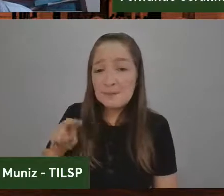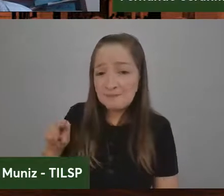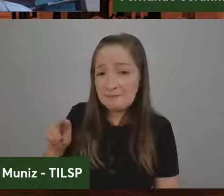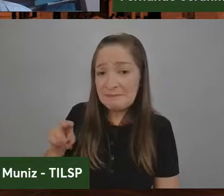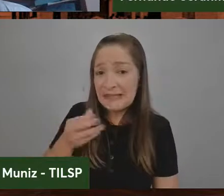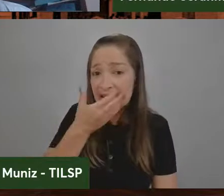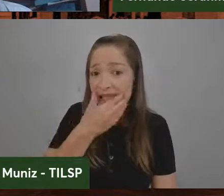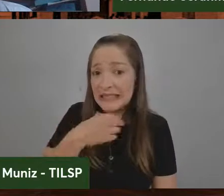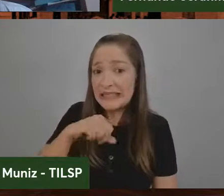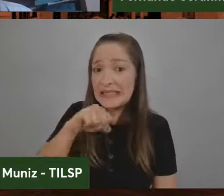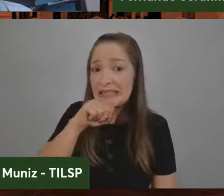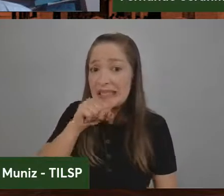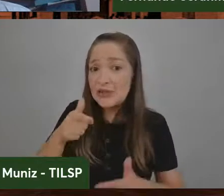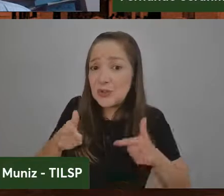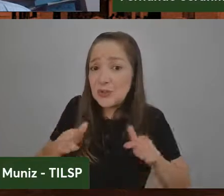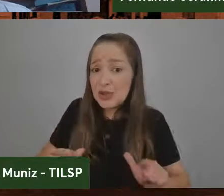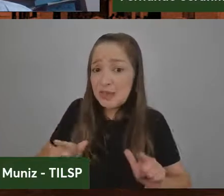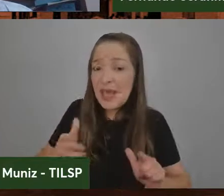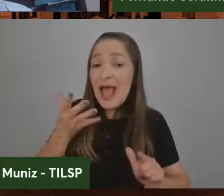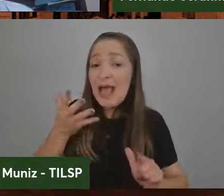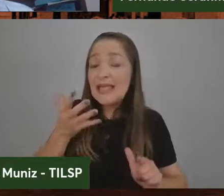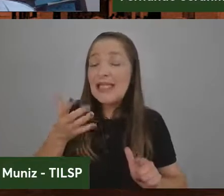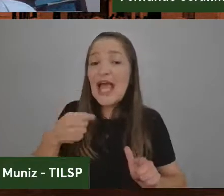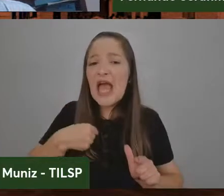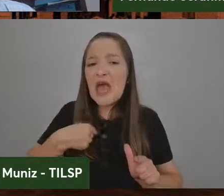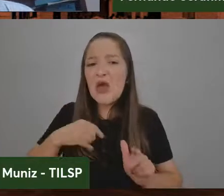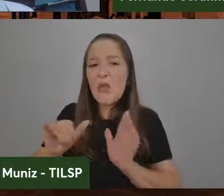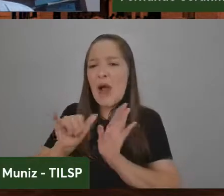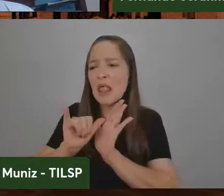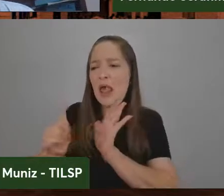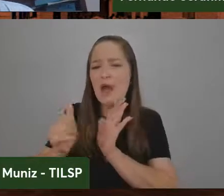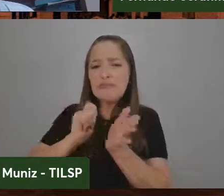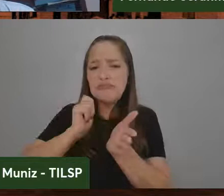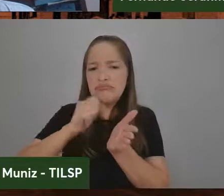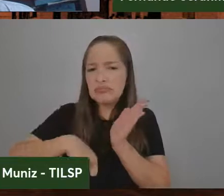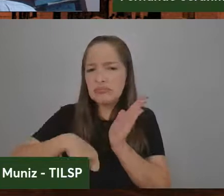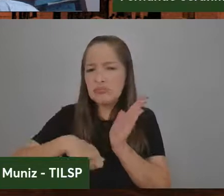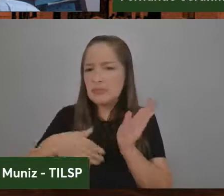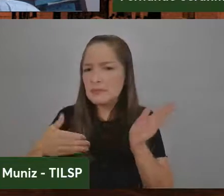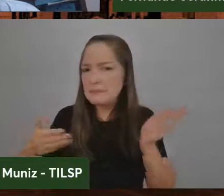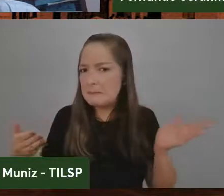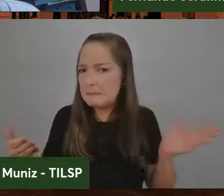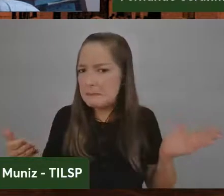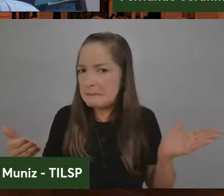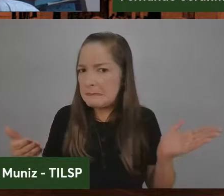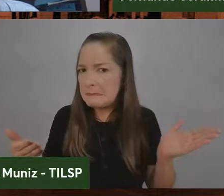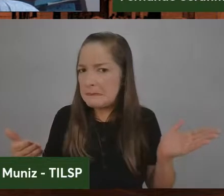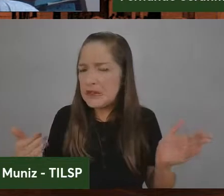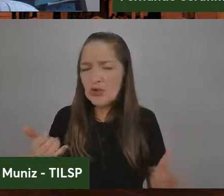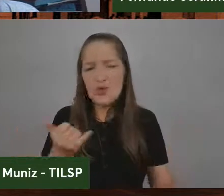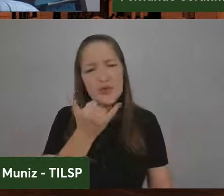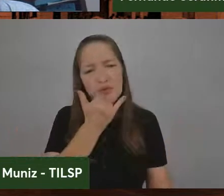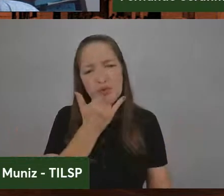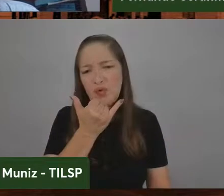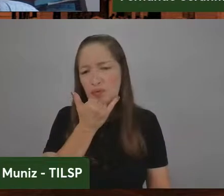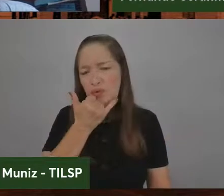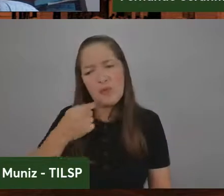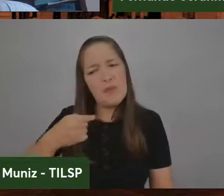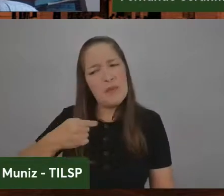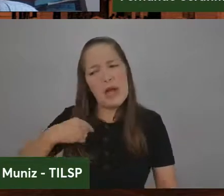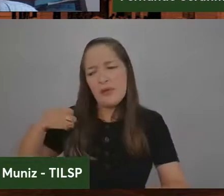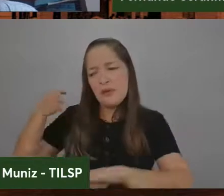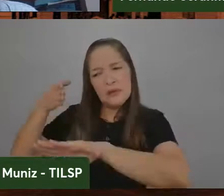uma declaração, assinasse uma declaração. E eu disse, desculpe, eu não vou me meter nisso, porque